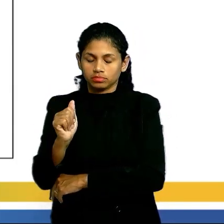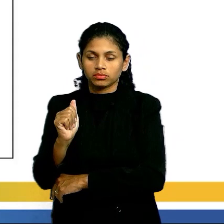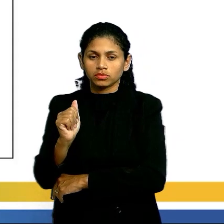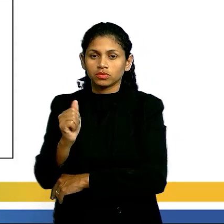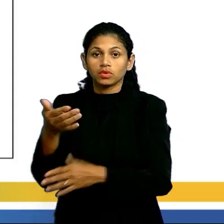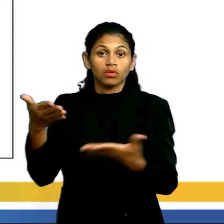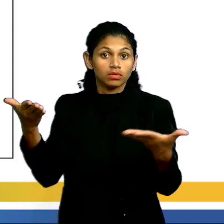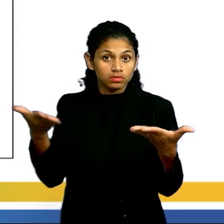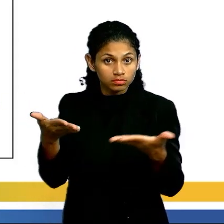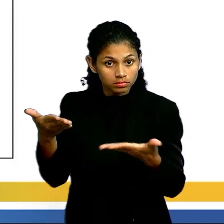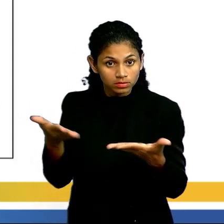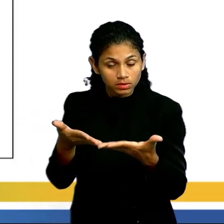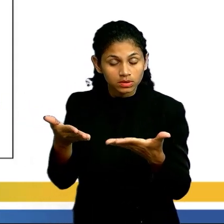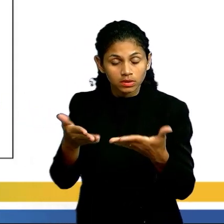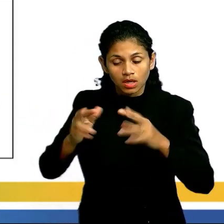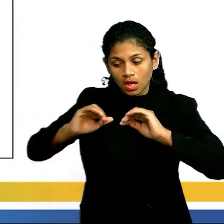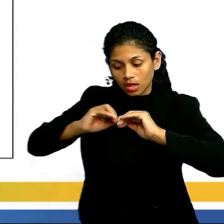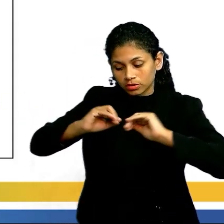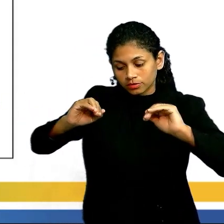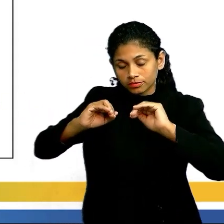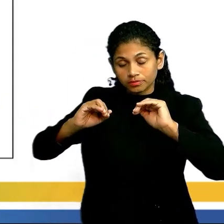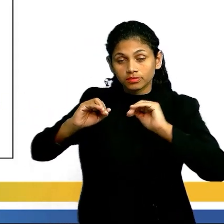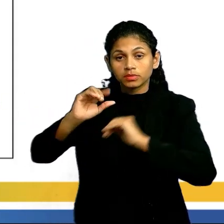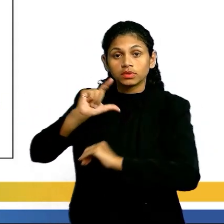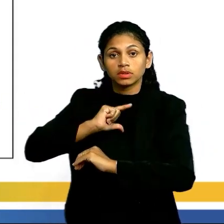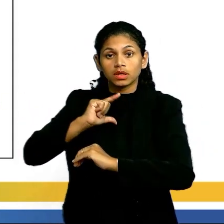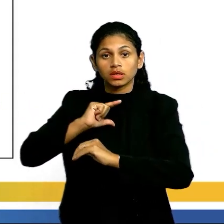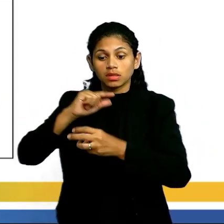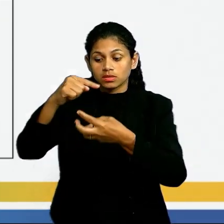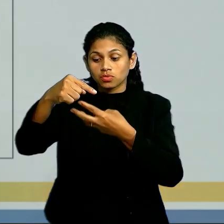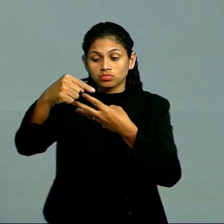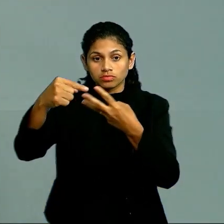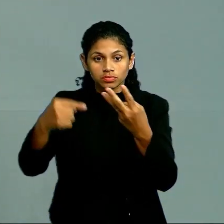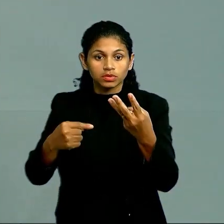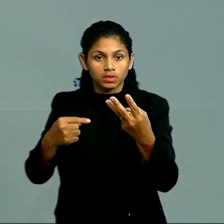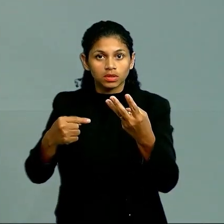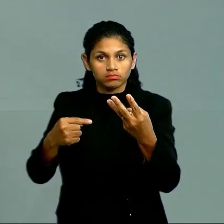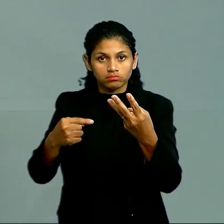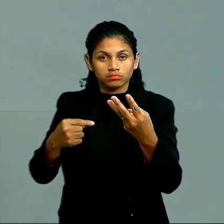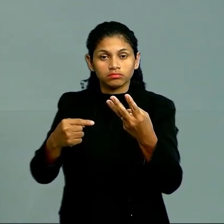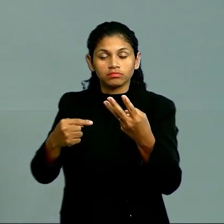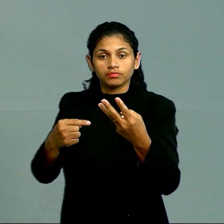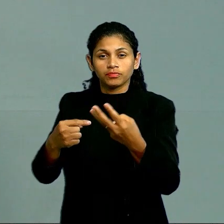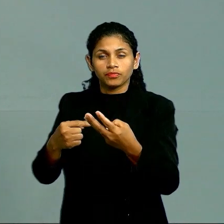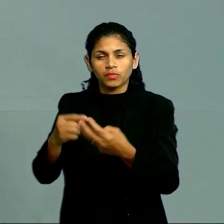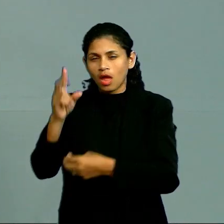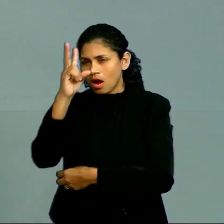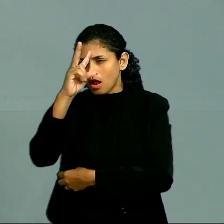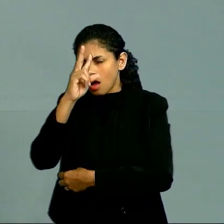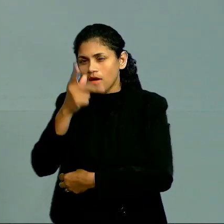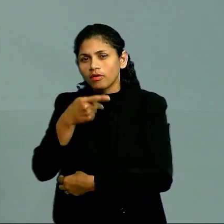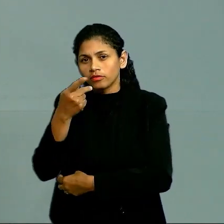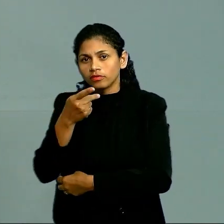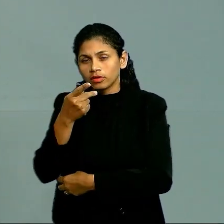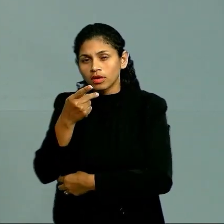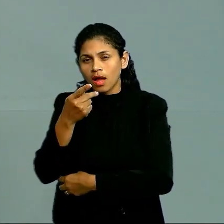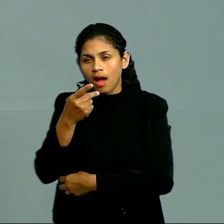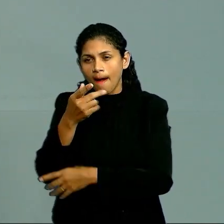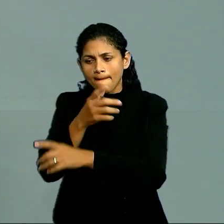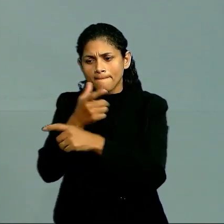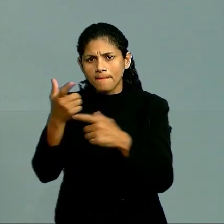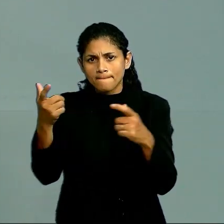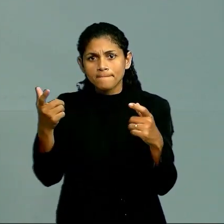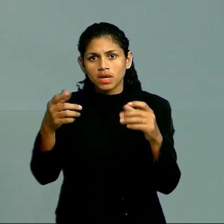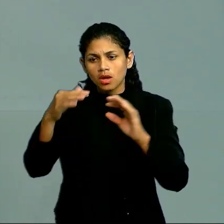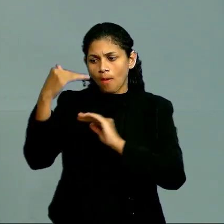atual divisão que temos aqui é 3 domínios, que temos, lembra que eu falei que a maior categoria taxonômica